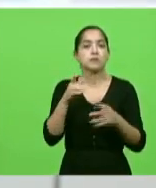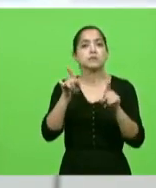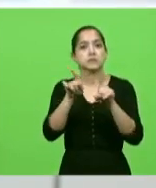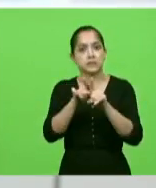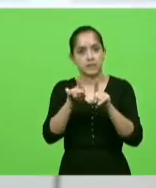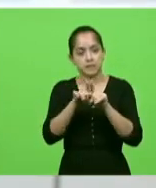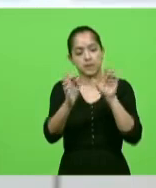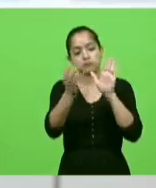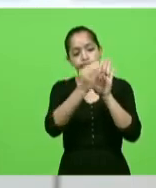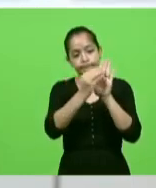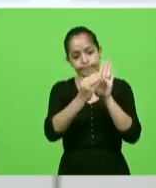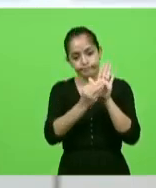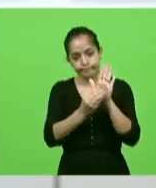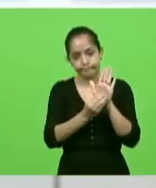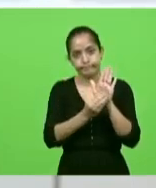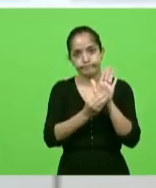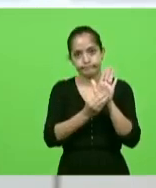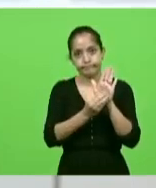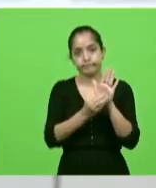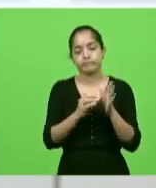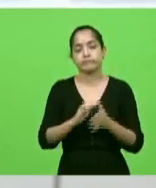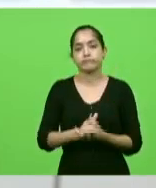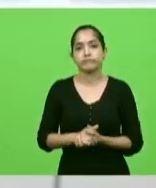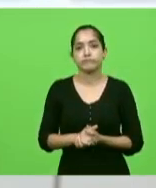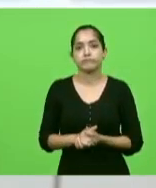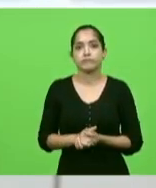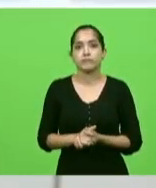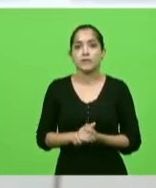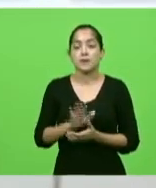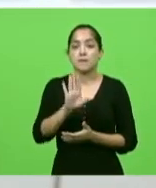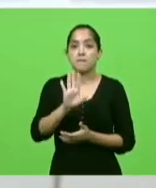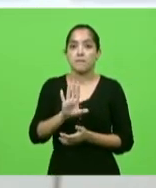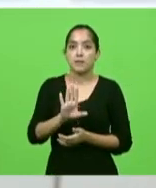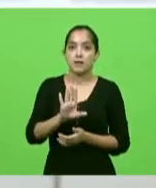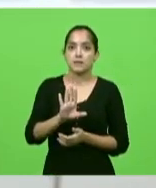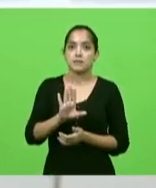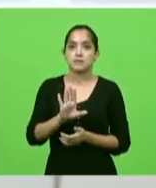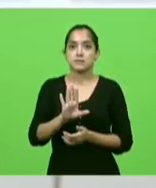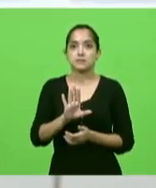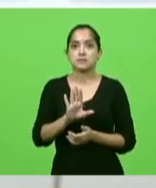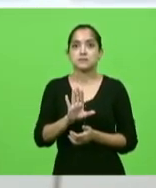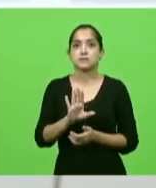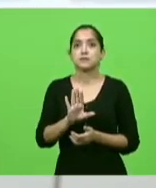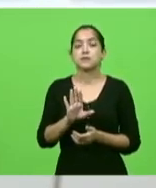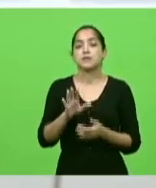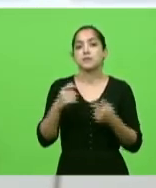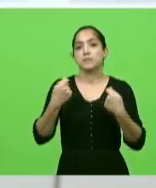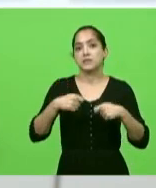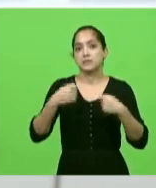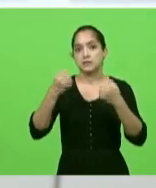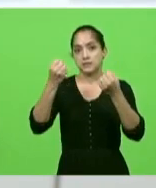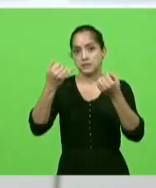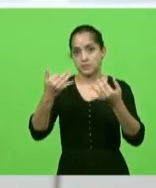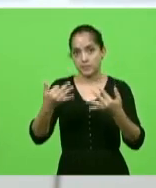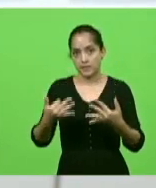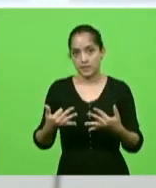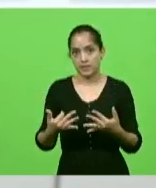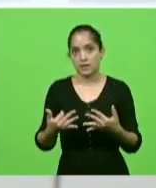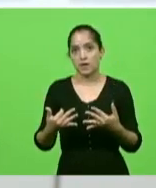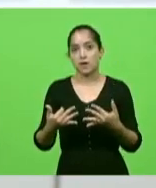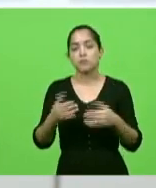é perceptível nos autos mas se ter em conta o princípio